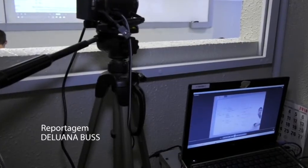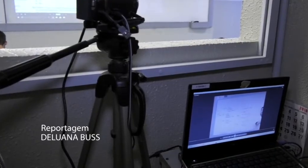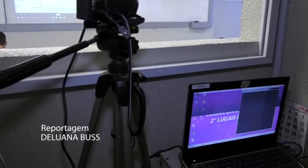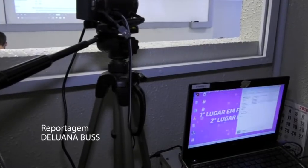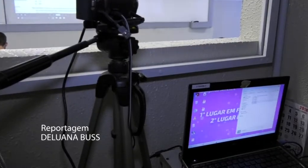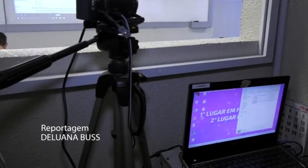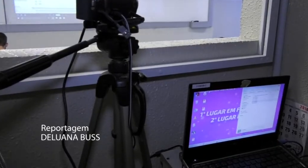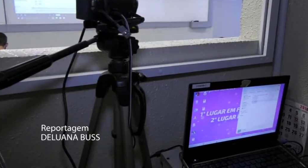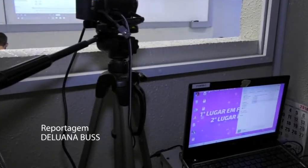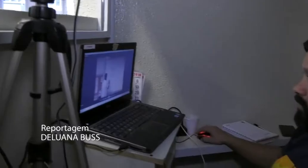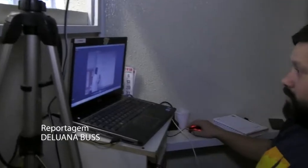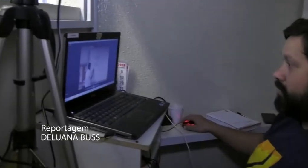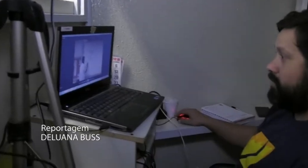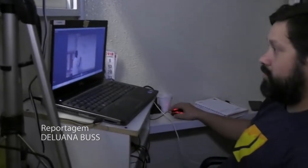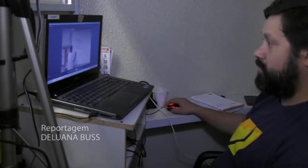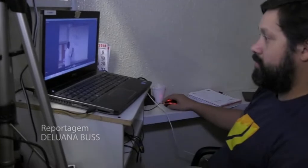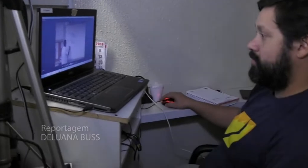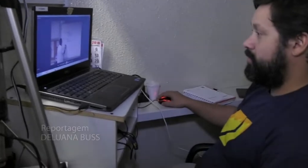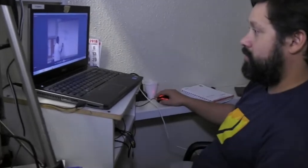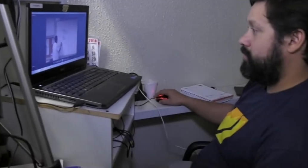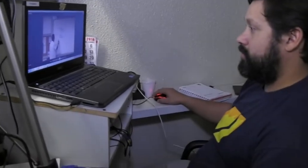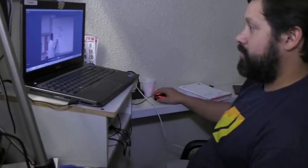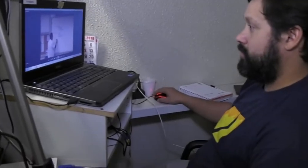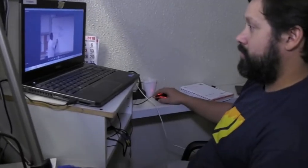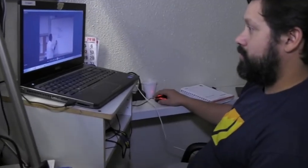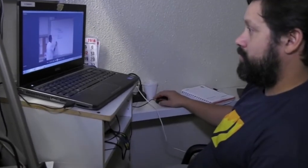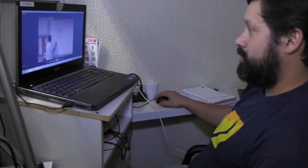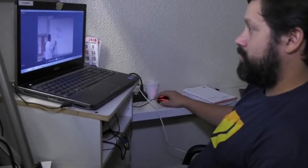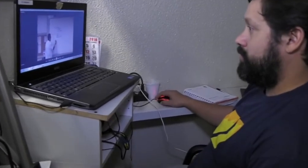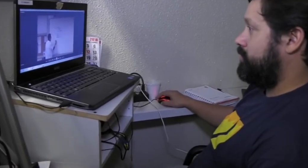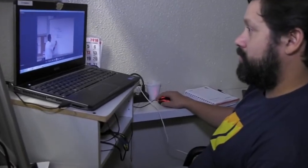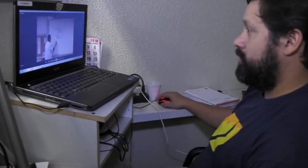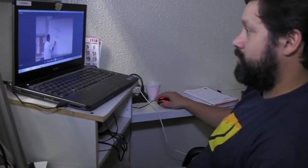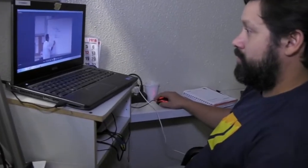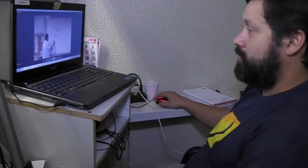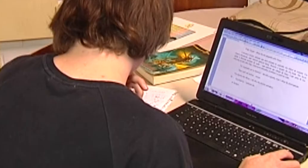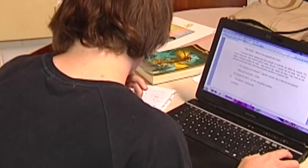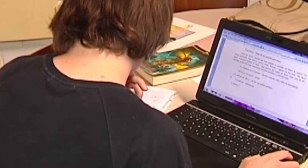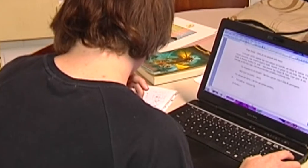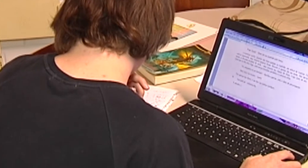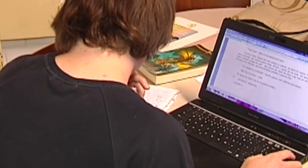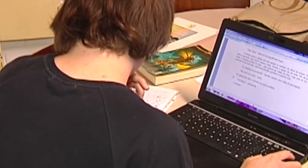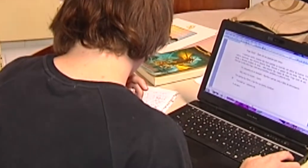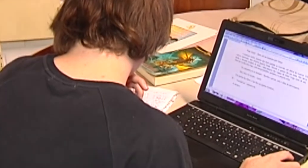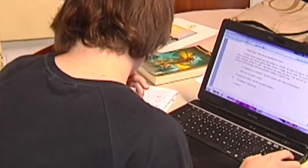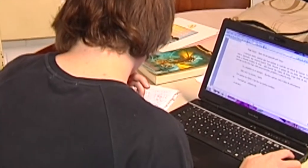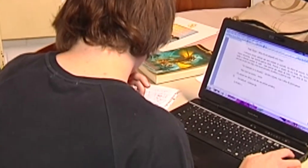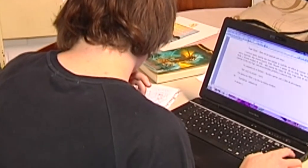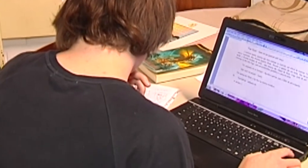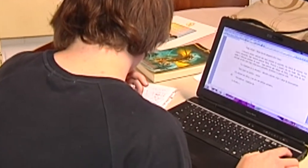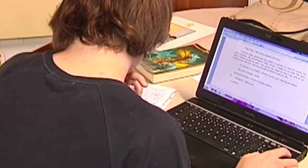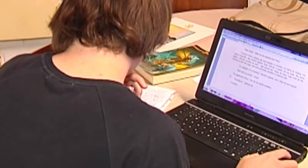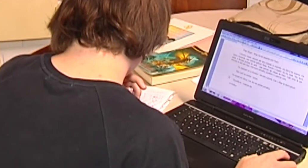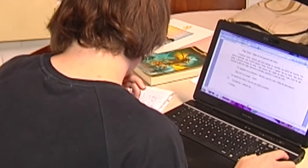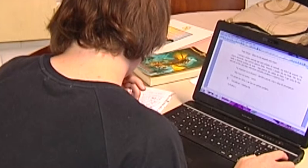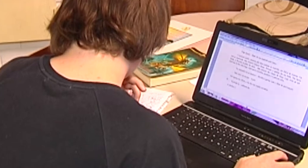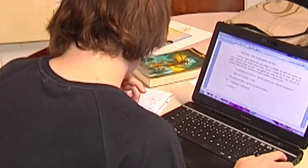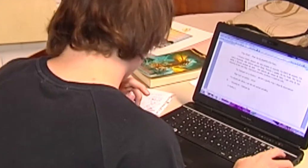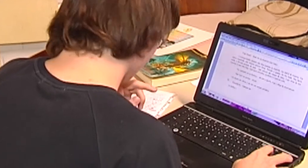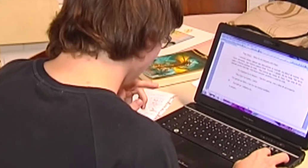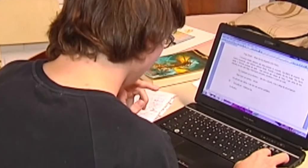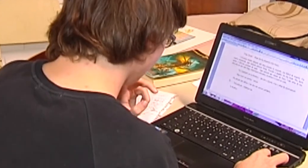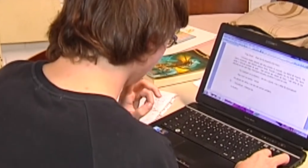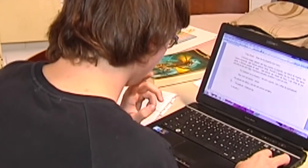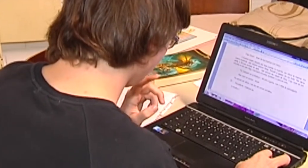de acesso à internet. A proposta, aprovada pelos deputados, foi apresentada pelo governo estadual e institui